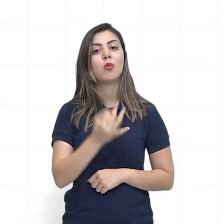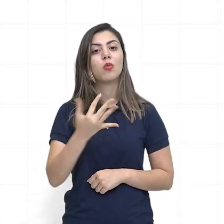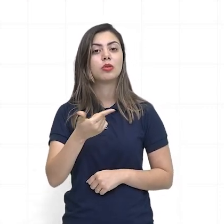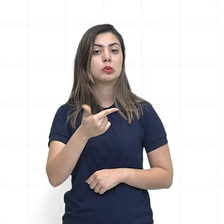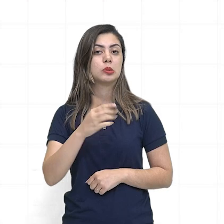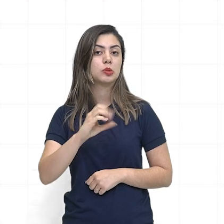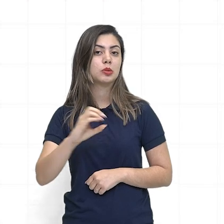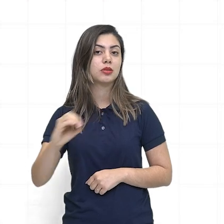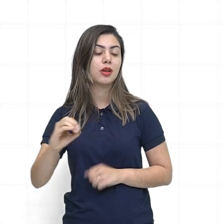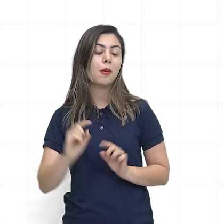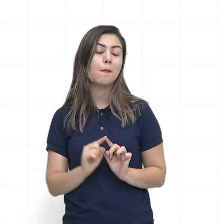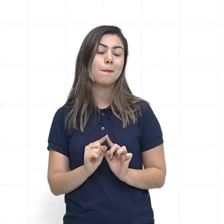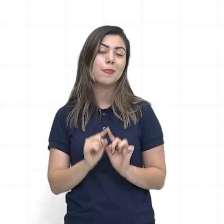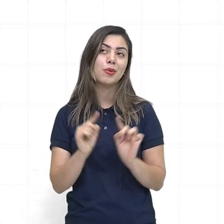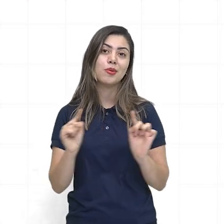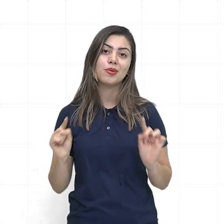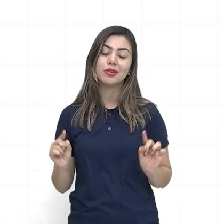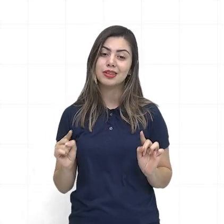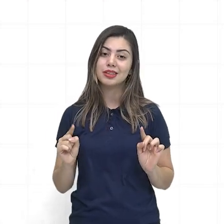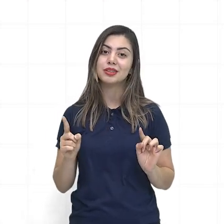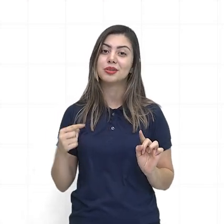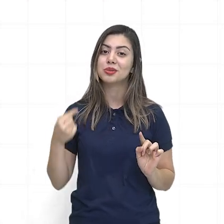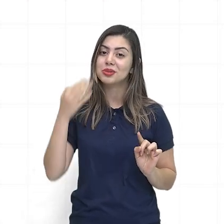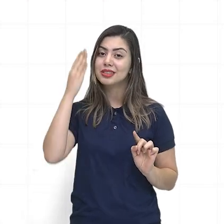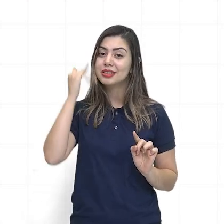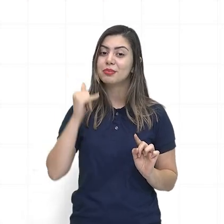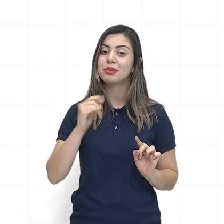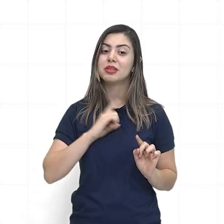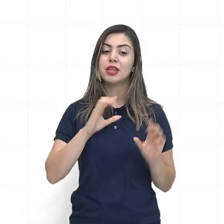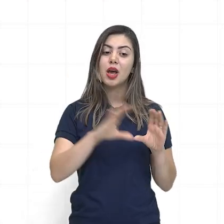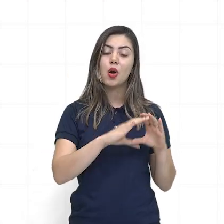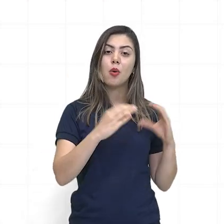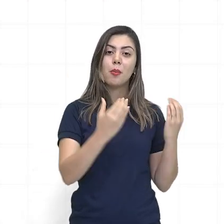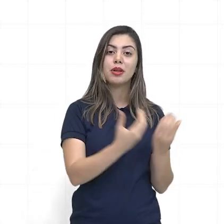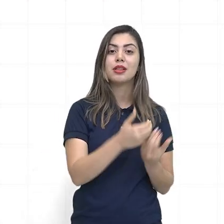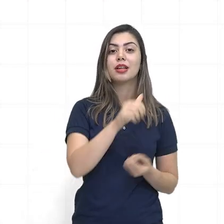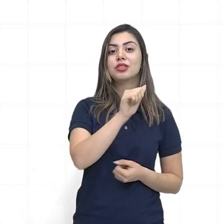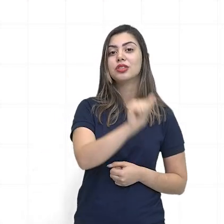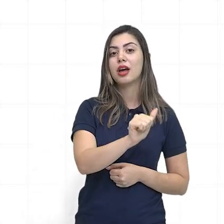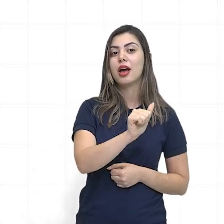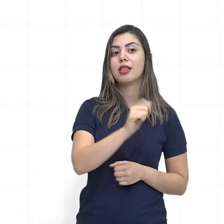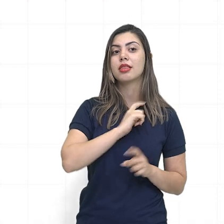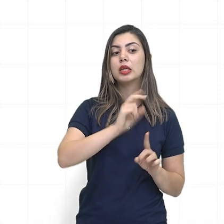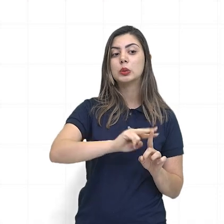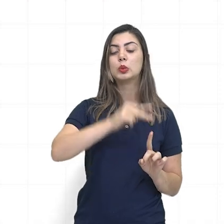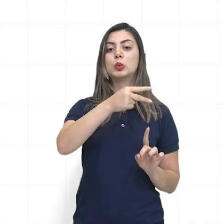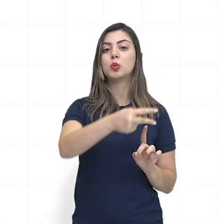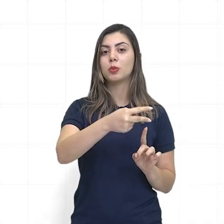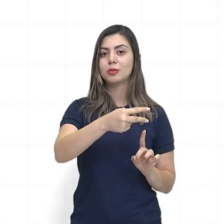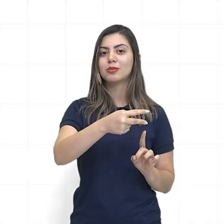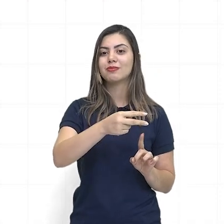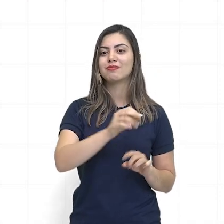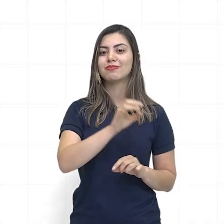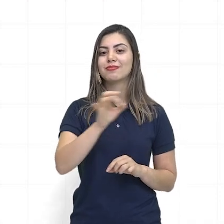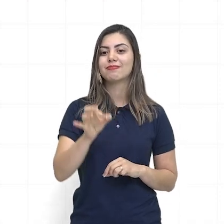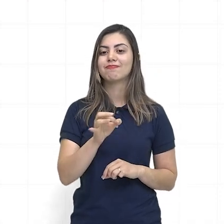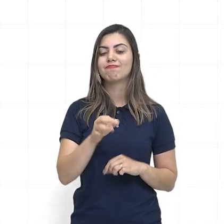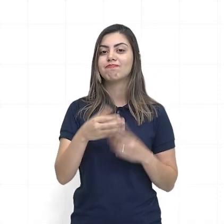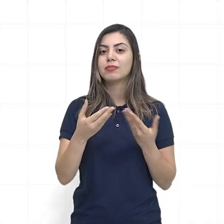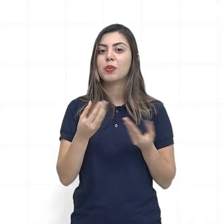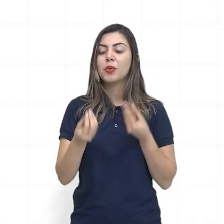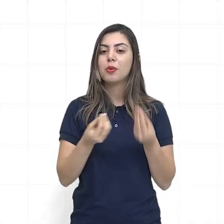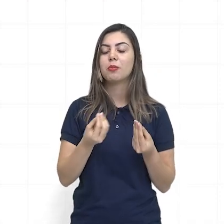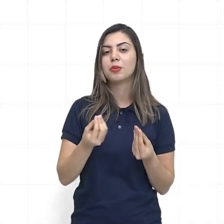200. Porém, né, eu sei que a comunidade A vai ficar com o dobro. Então, quando isso acontece, ó,